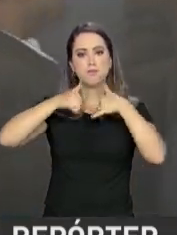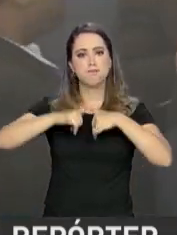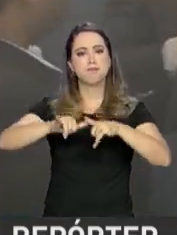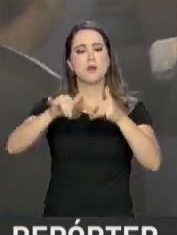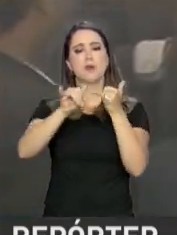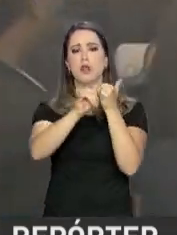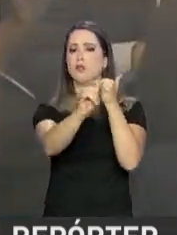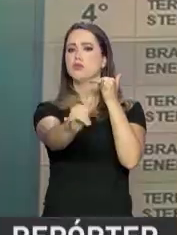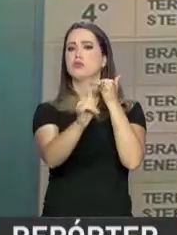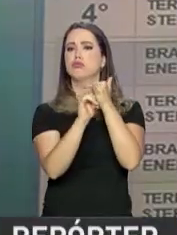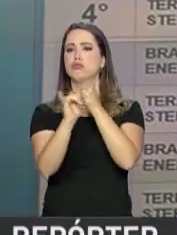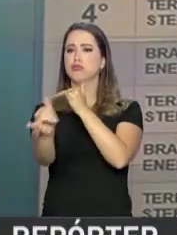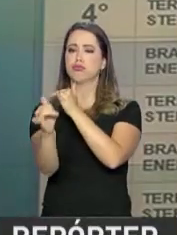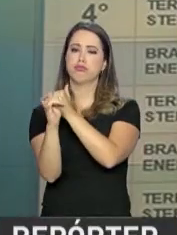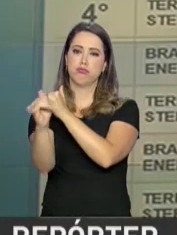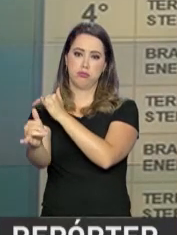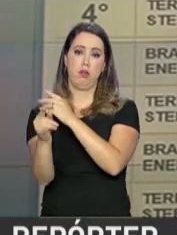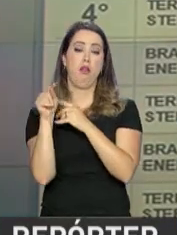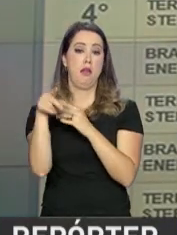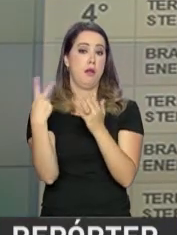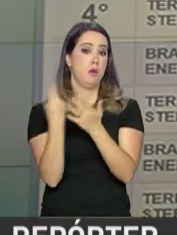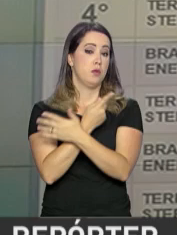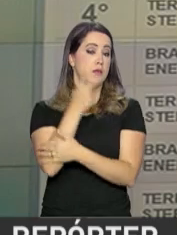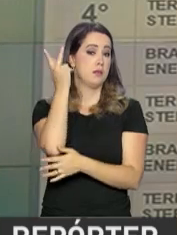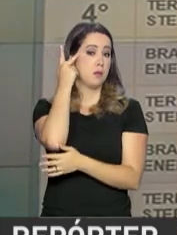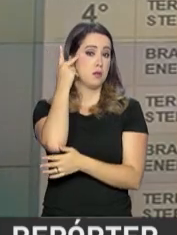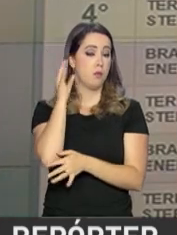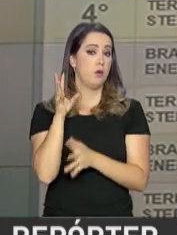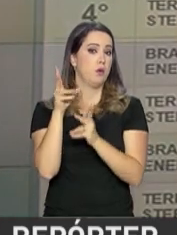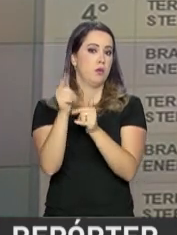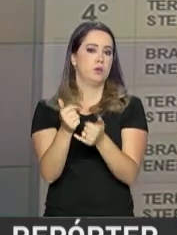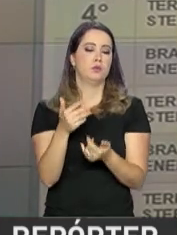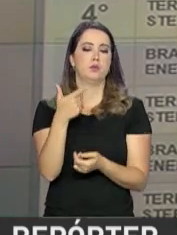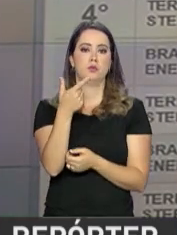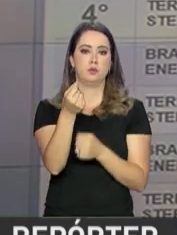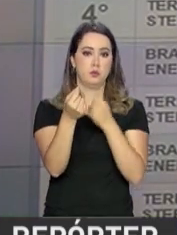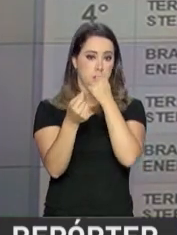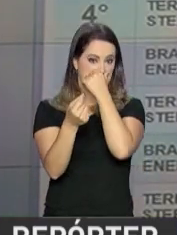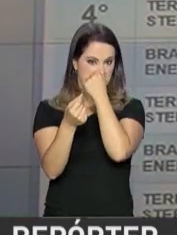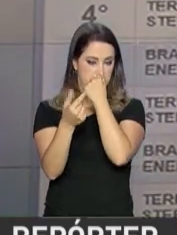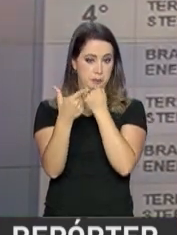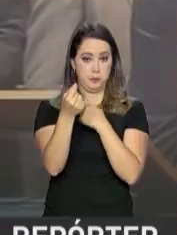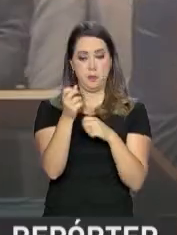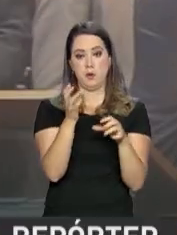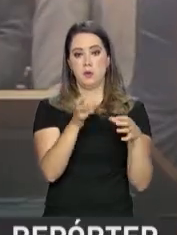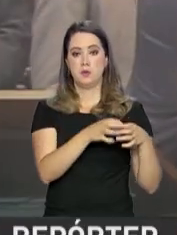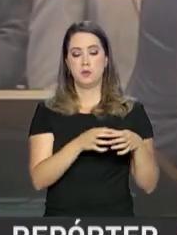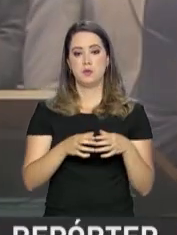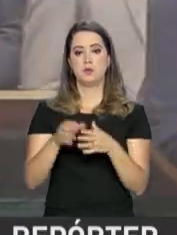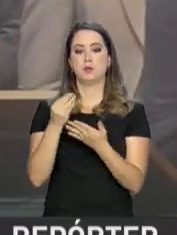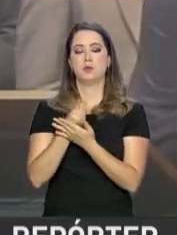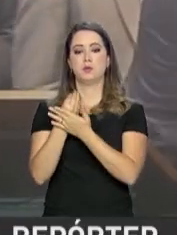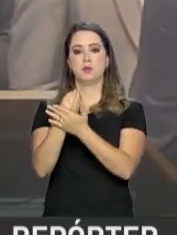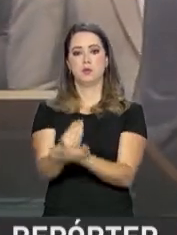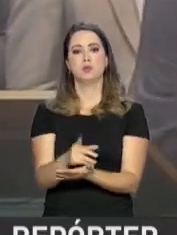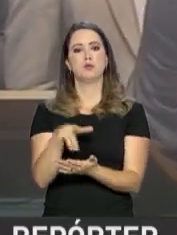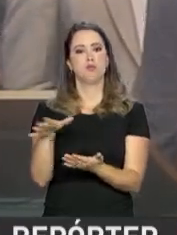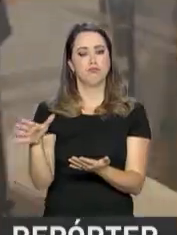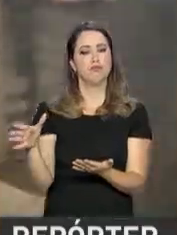leilão ocorreu na Bolsa de Valores de São Paulo. Todos os 20 lotes oferecidos foram